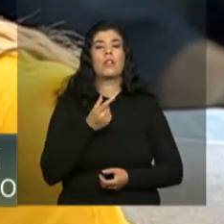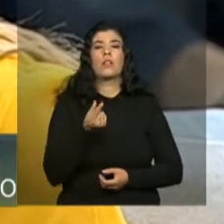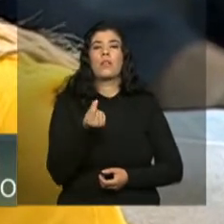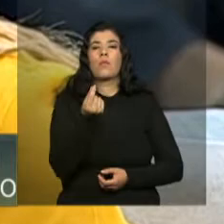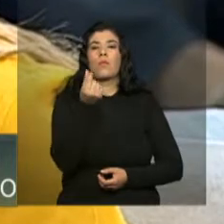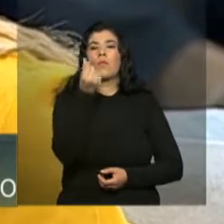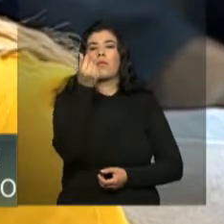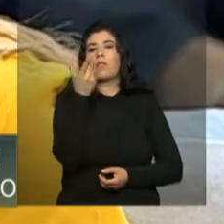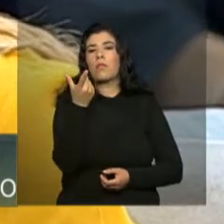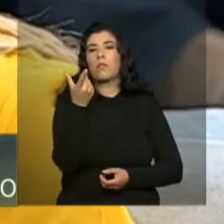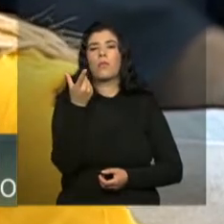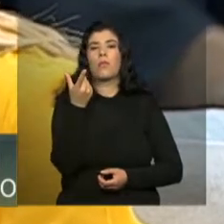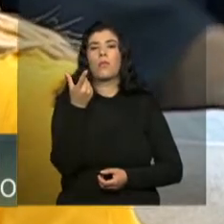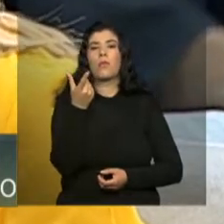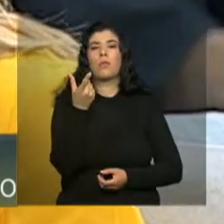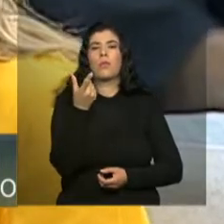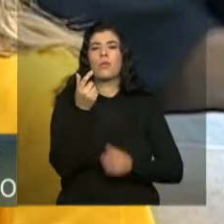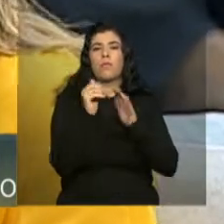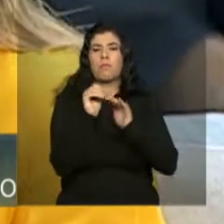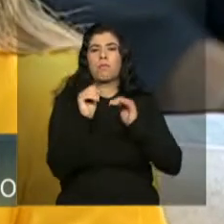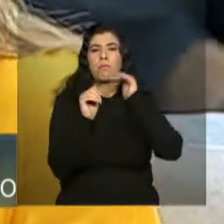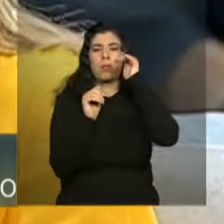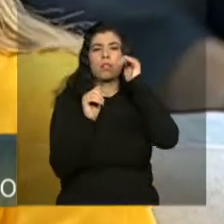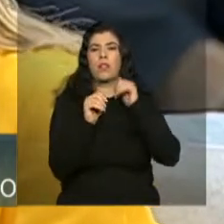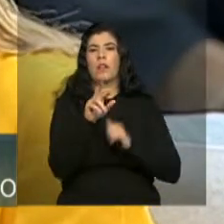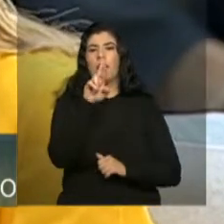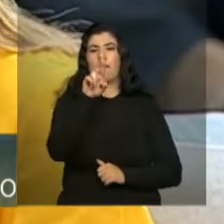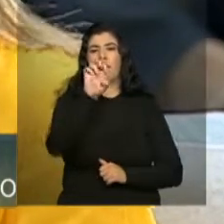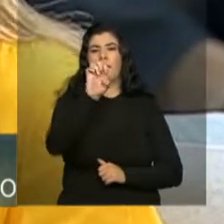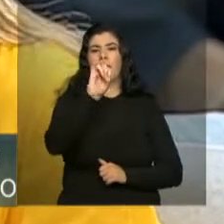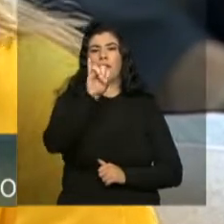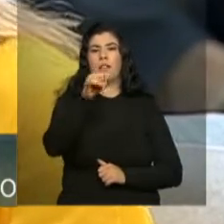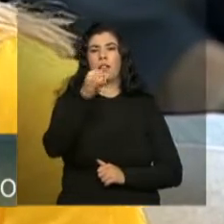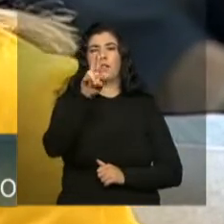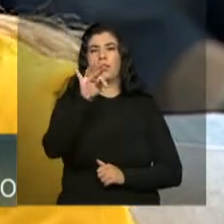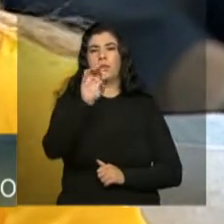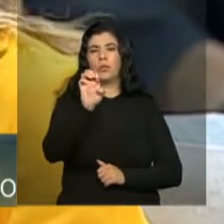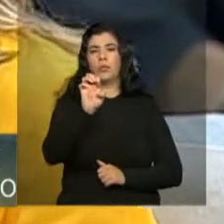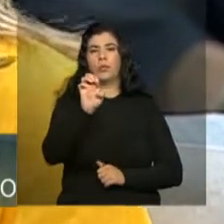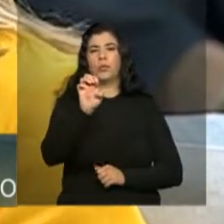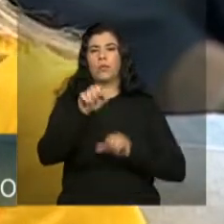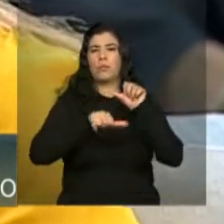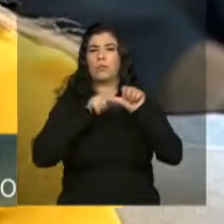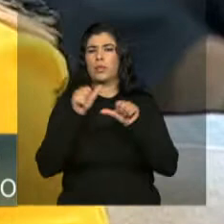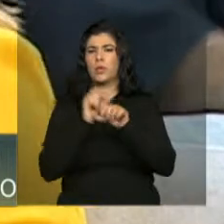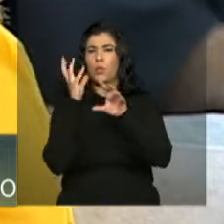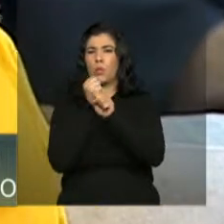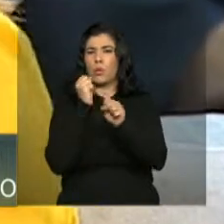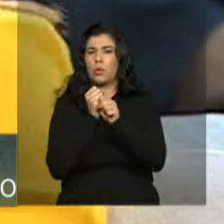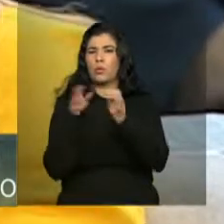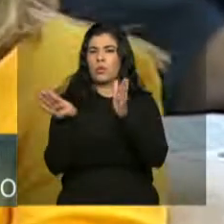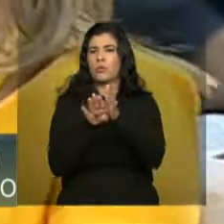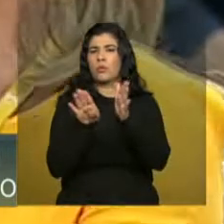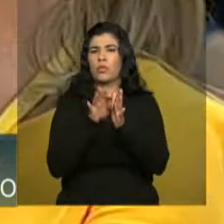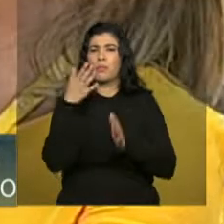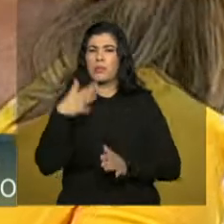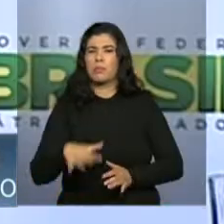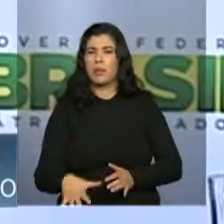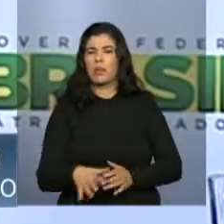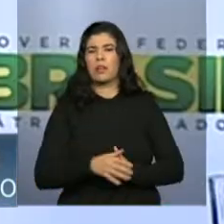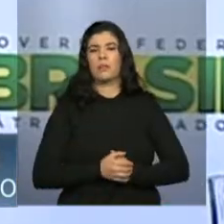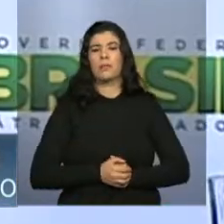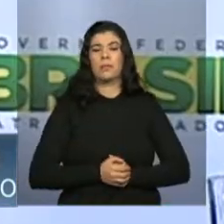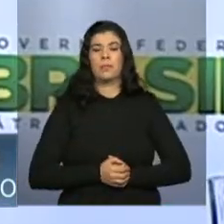cada categoria assim como o quanto é essa essas mudanças de cálculo vão fazer com que o preço chega a net aqui mais barato para consolidou